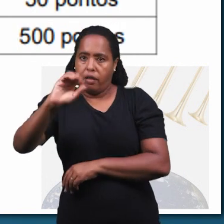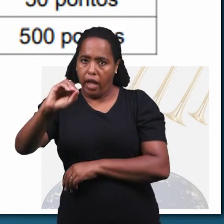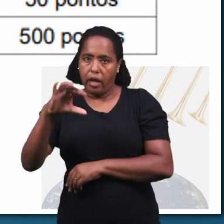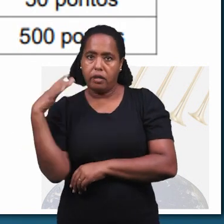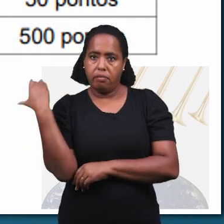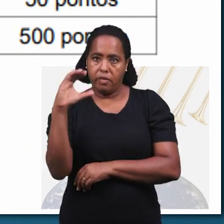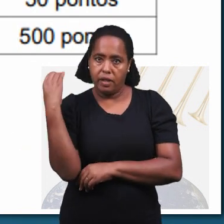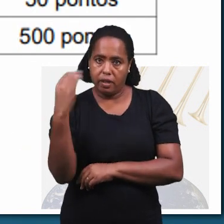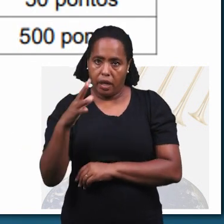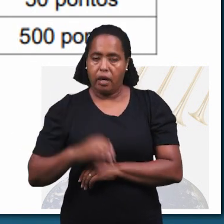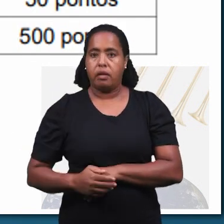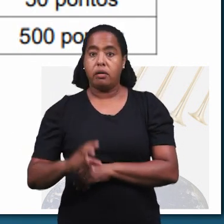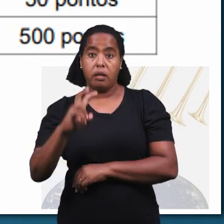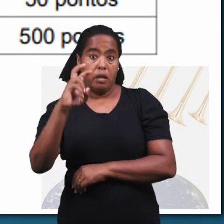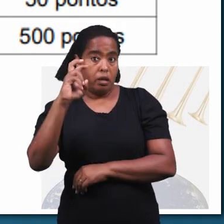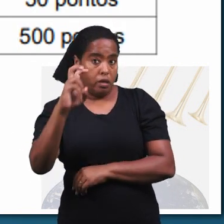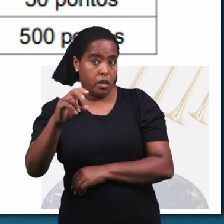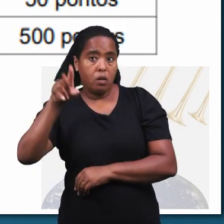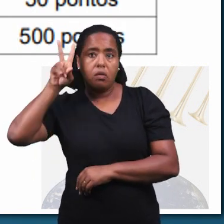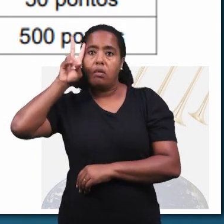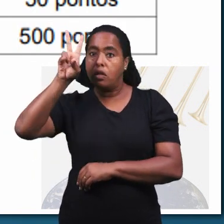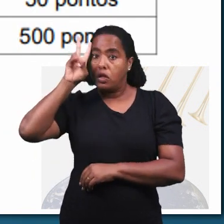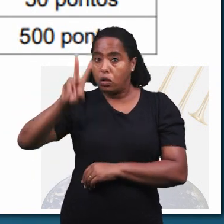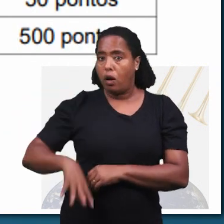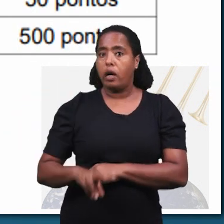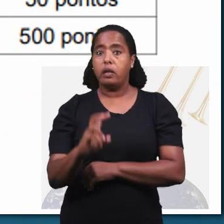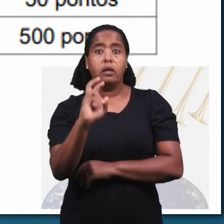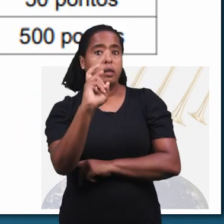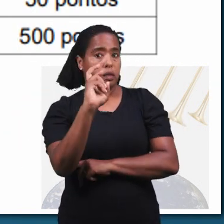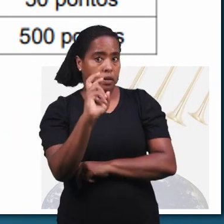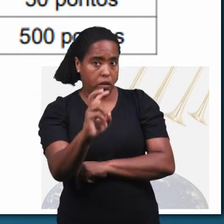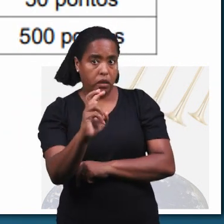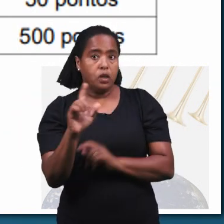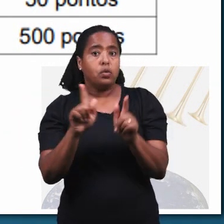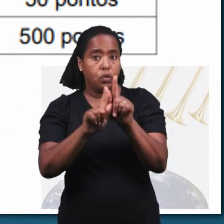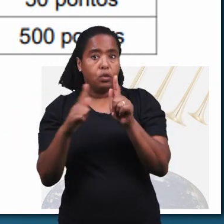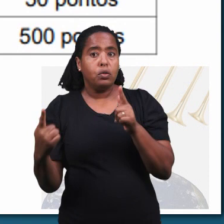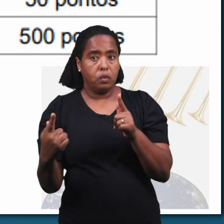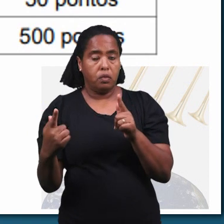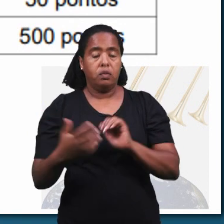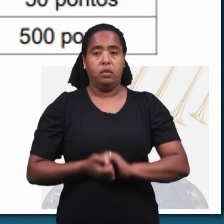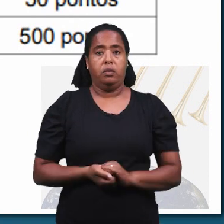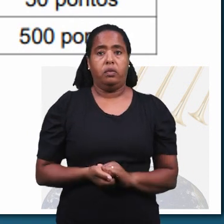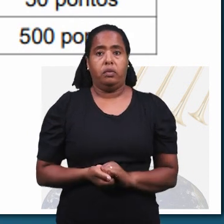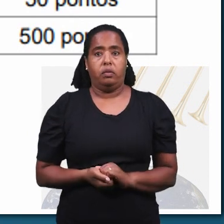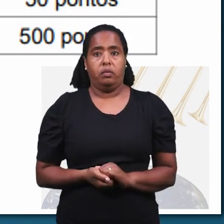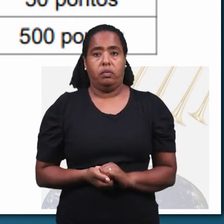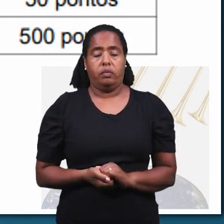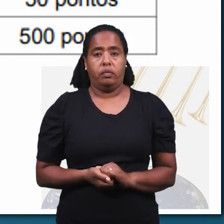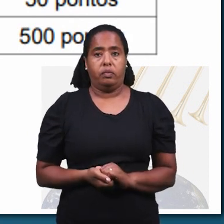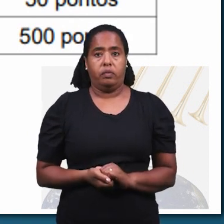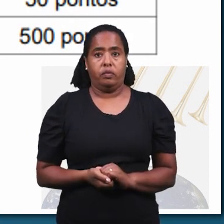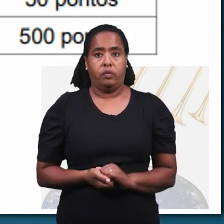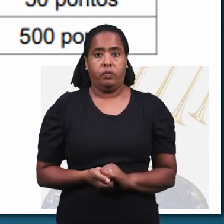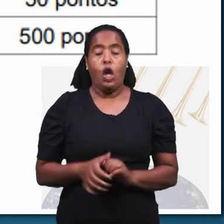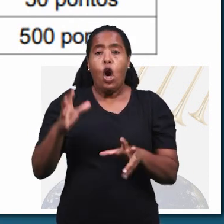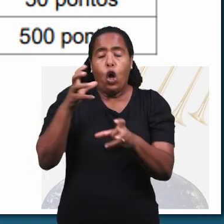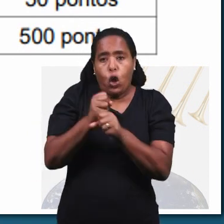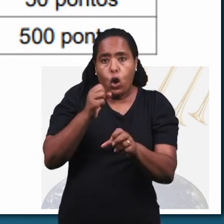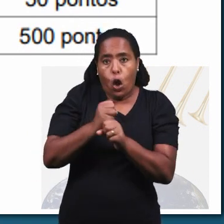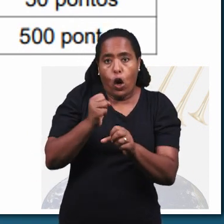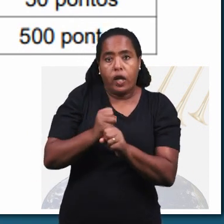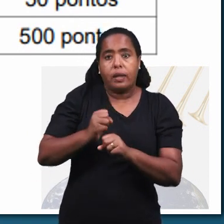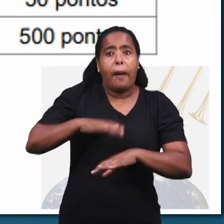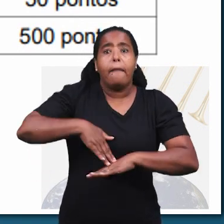de ciências, 5 questões de história e 5 questões de geografia, tendo maior peso